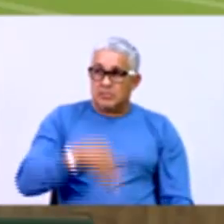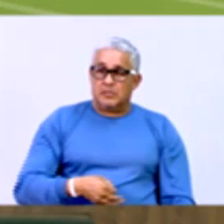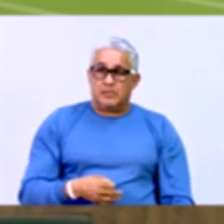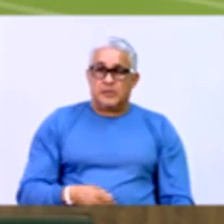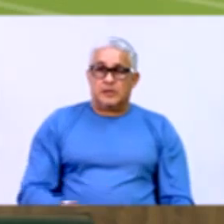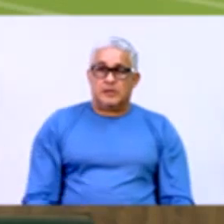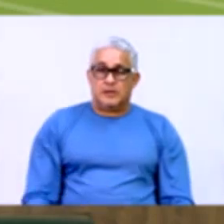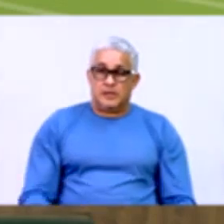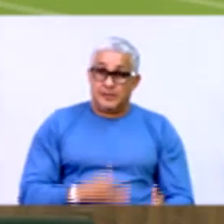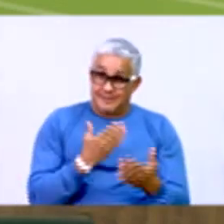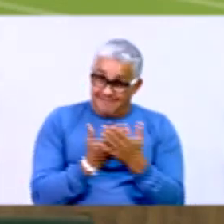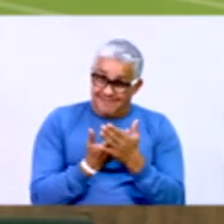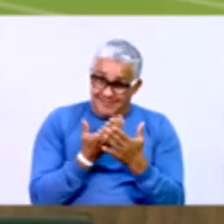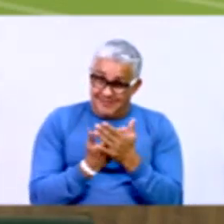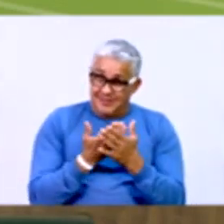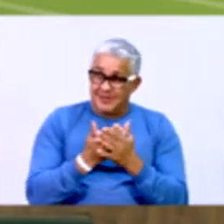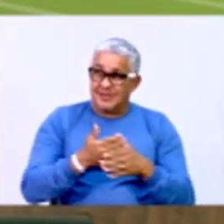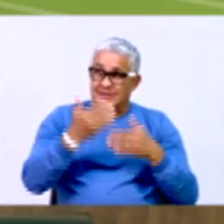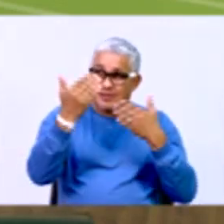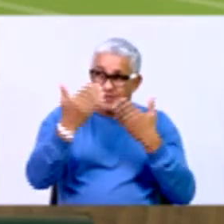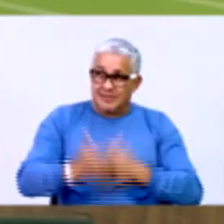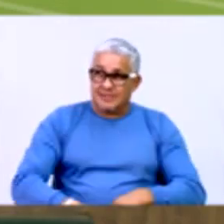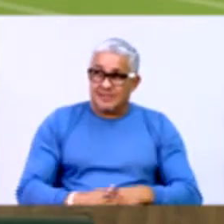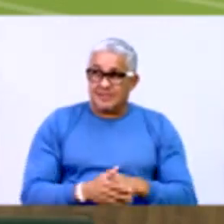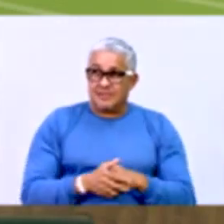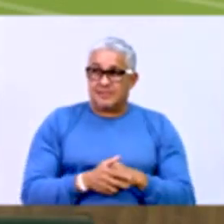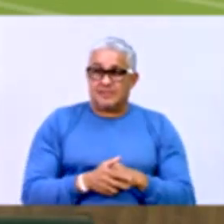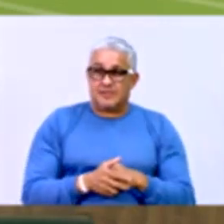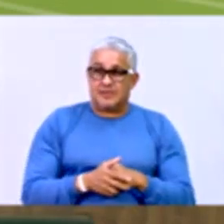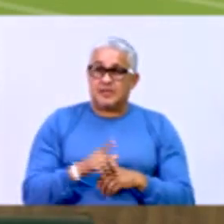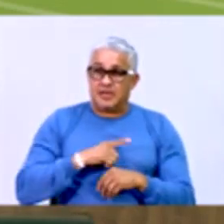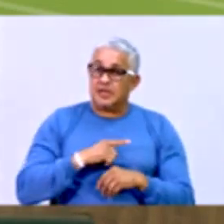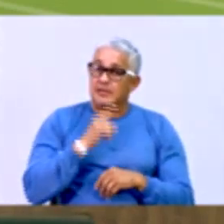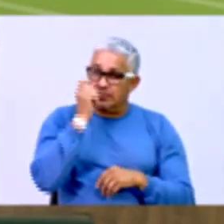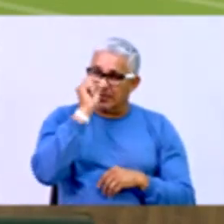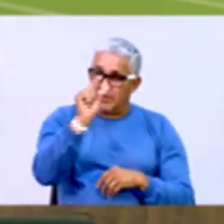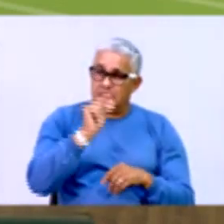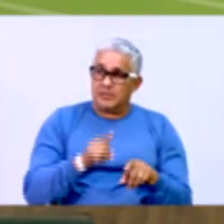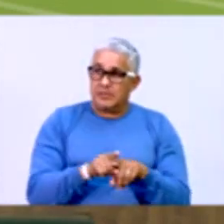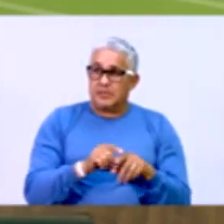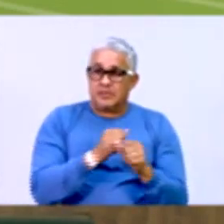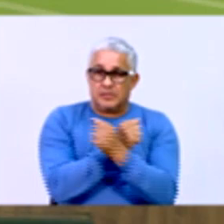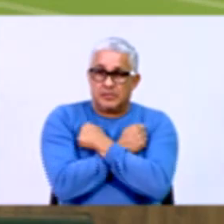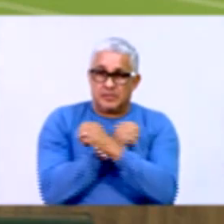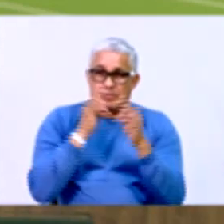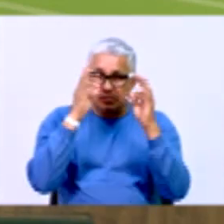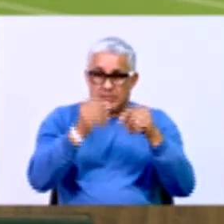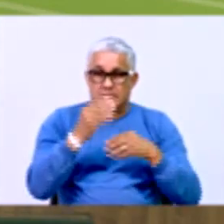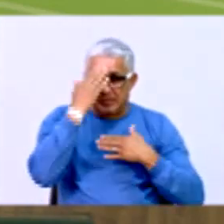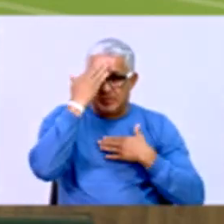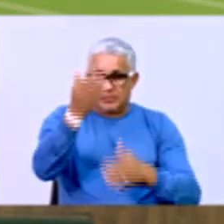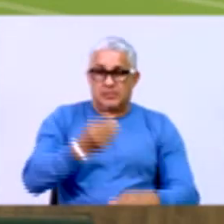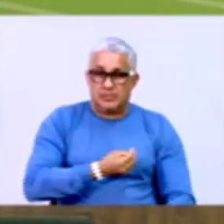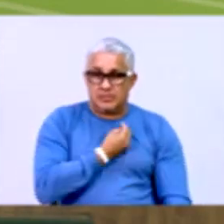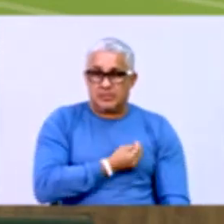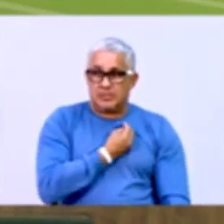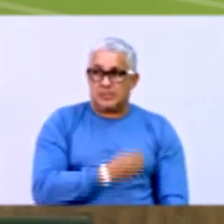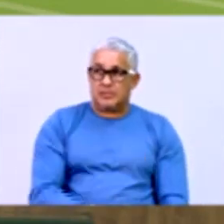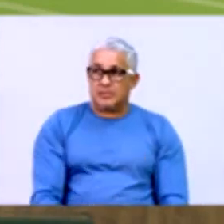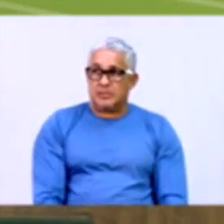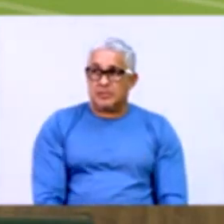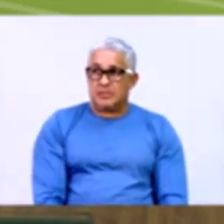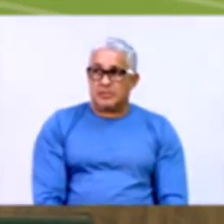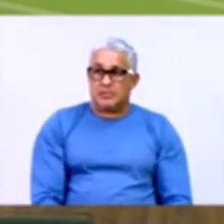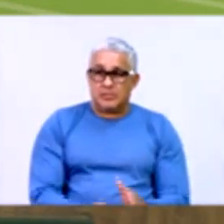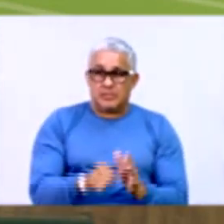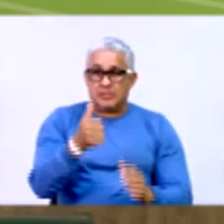preparem, a prova tem um nível médio de complexidade, tá? Eu quero dar um abraço a todos, agradecer a todos pela presença. E pela